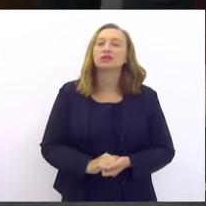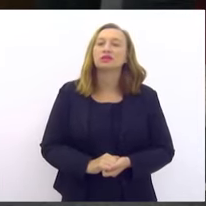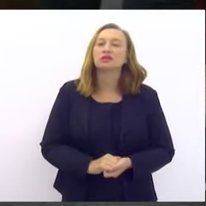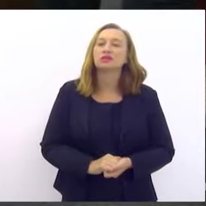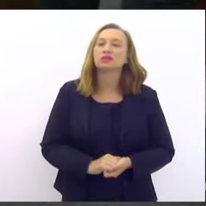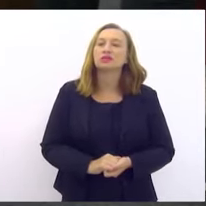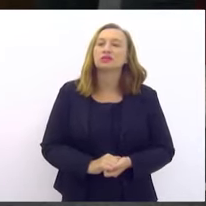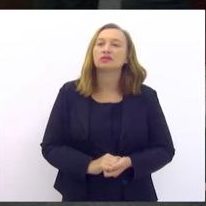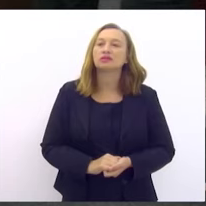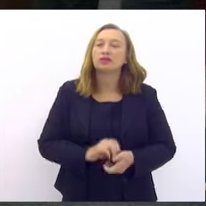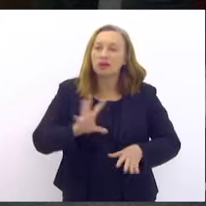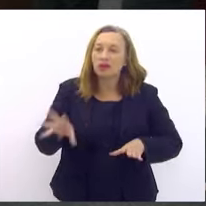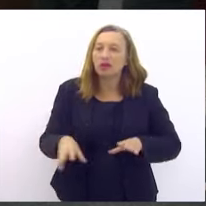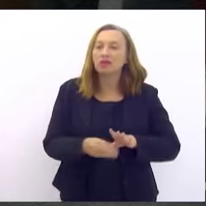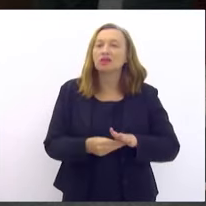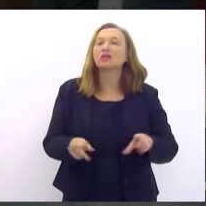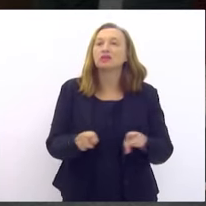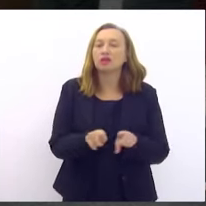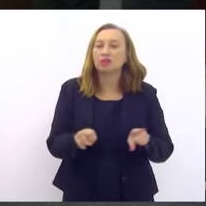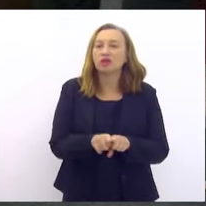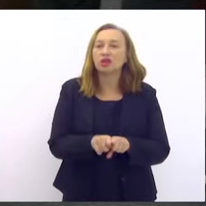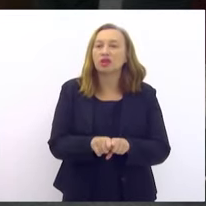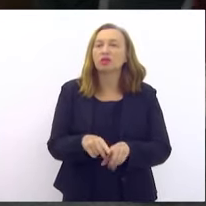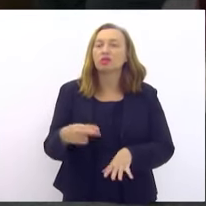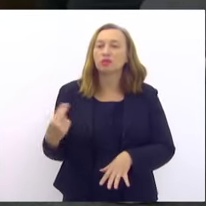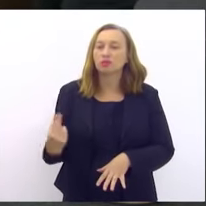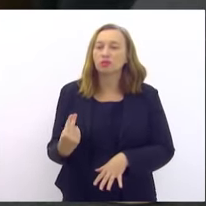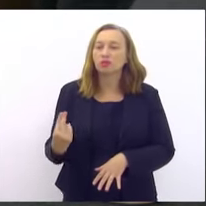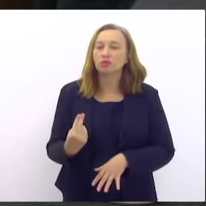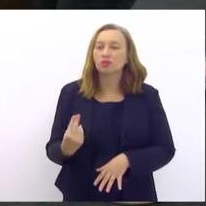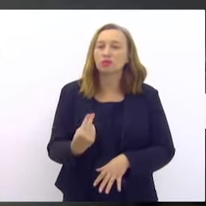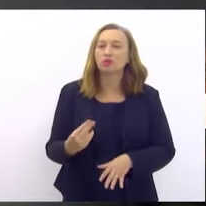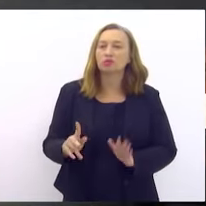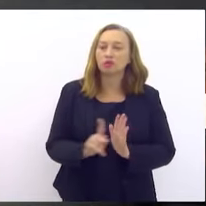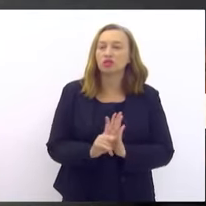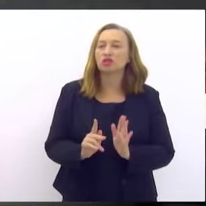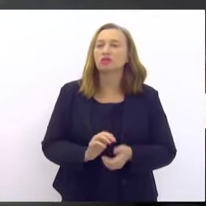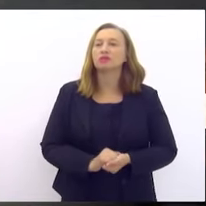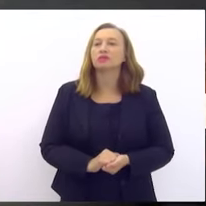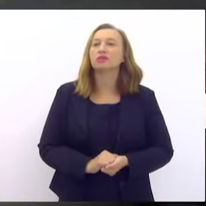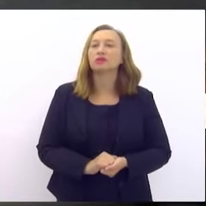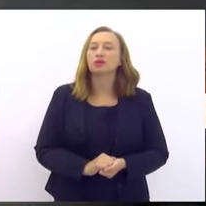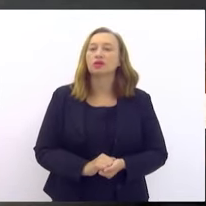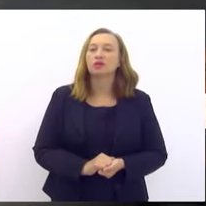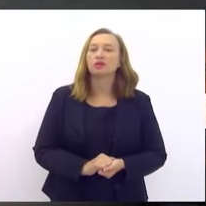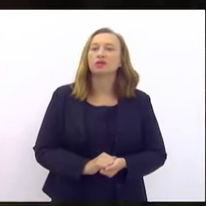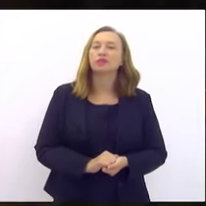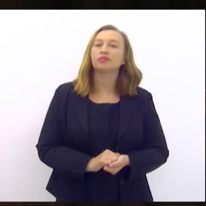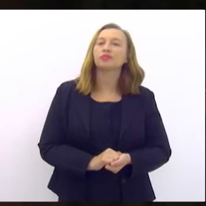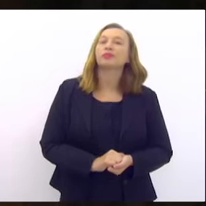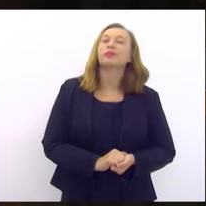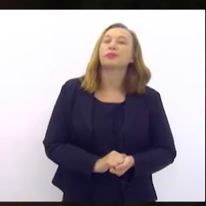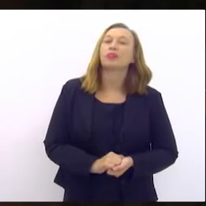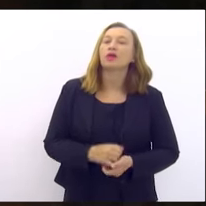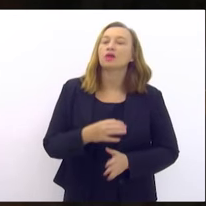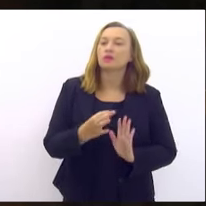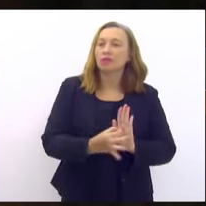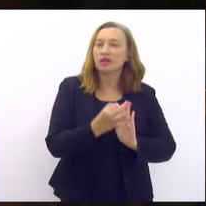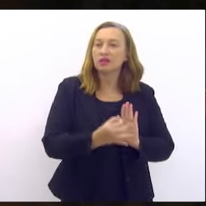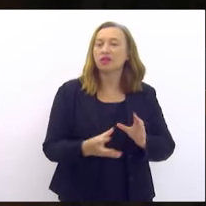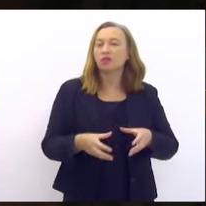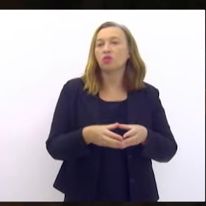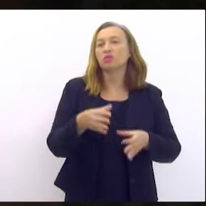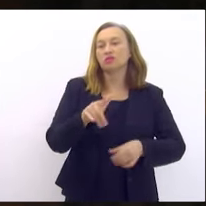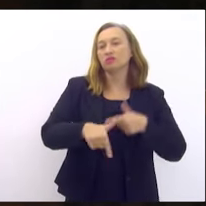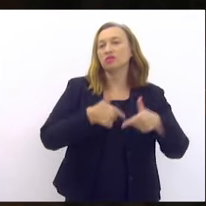para anexá-los também como coautores do projeto pela parecer pela comissão de trabalho